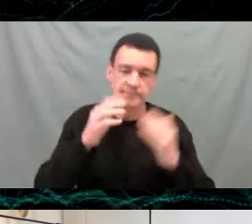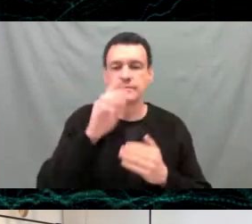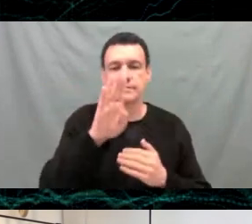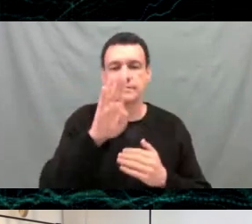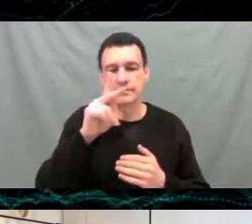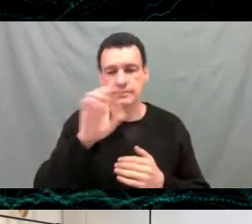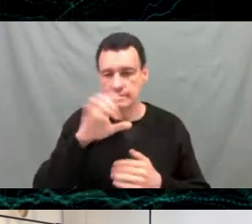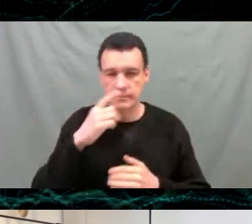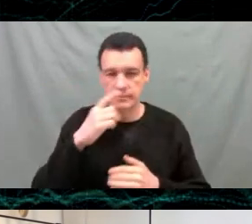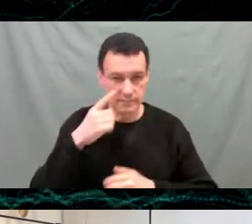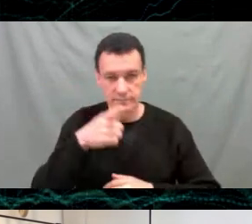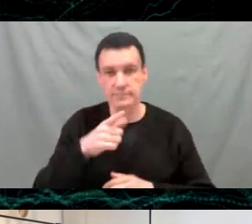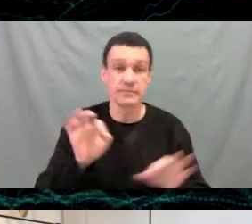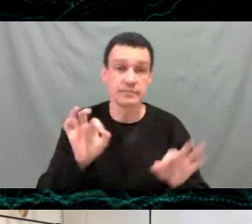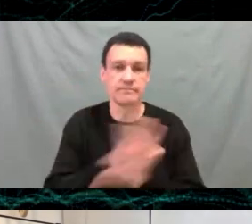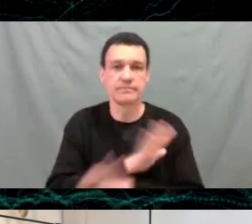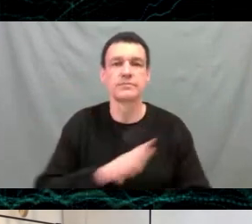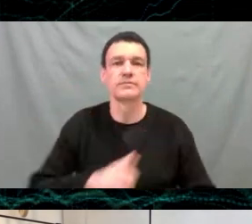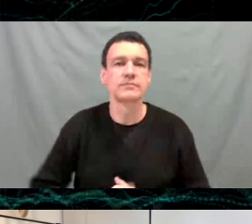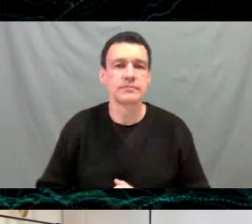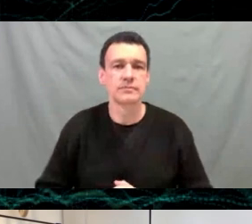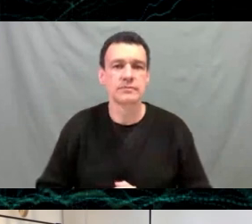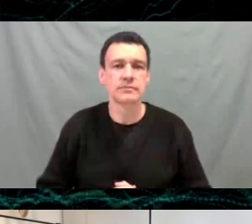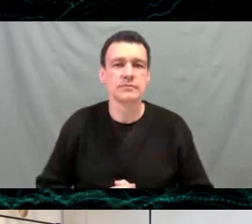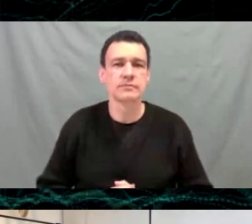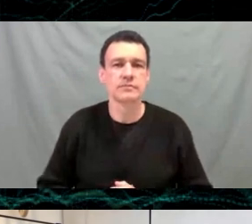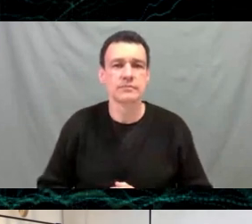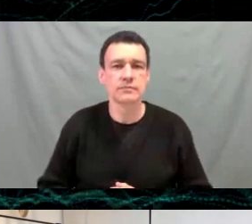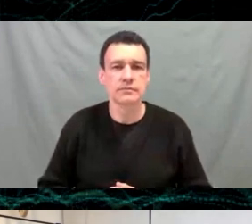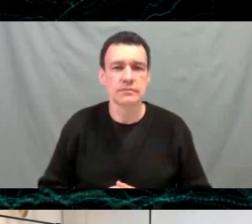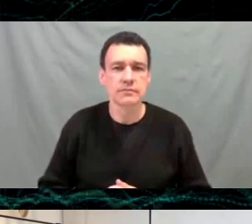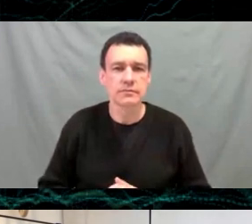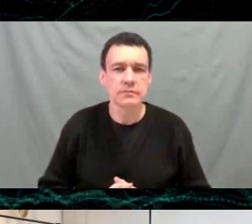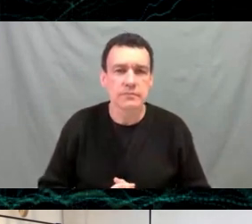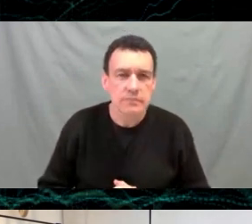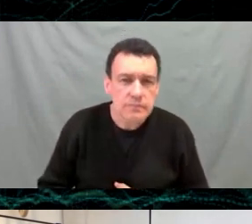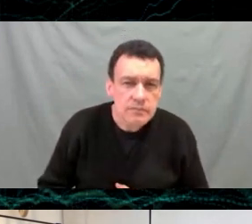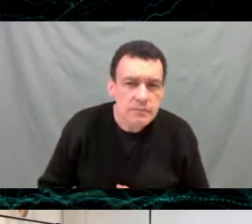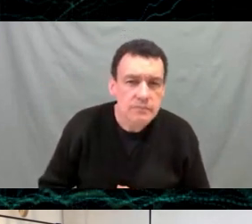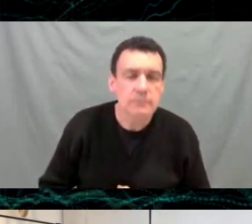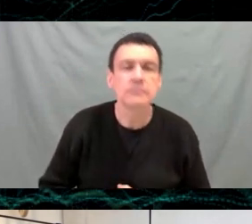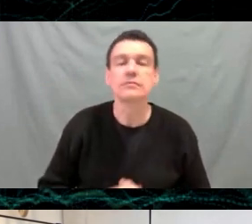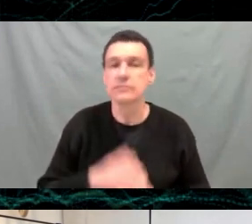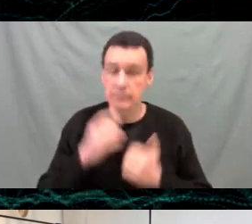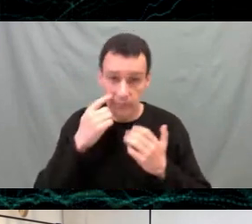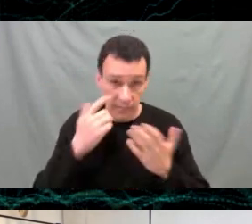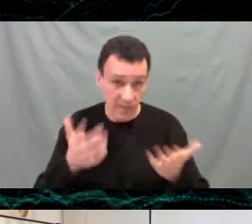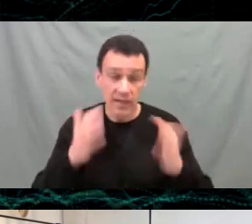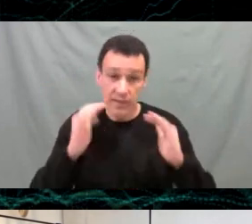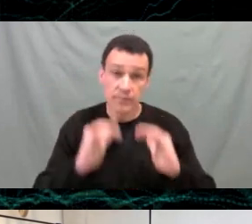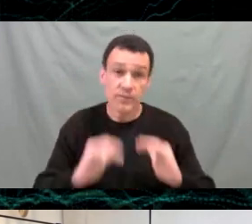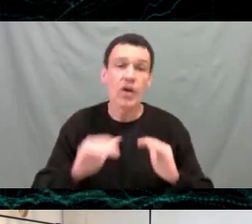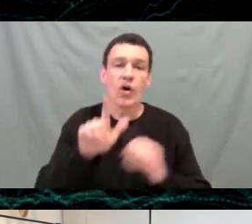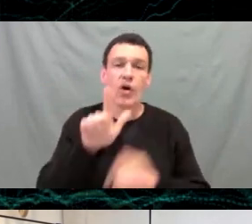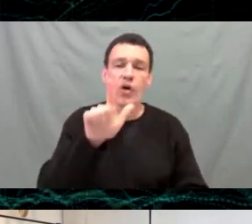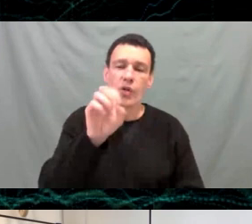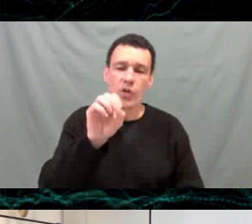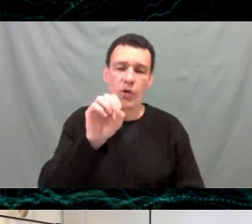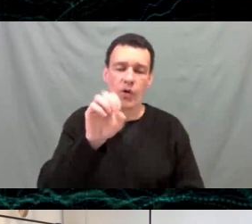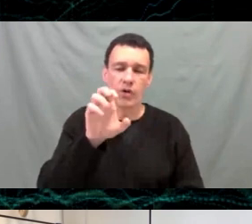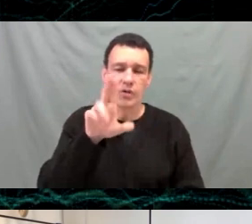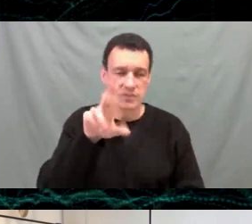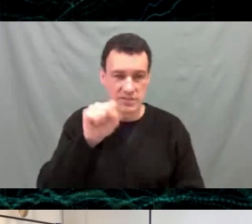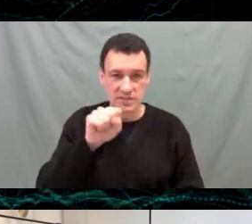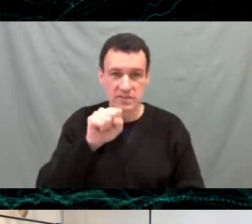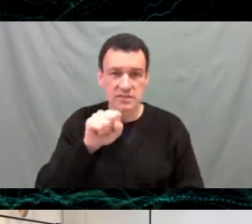Então, legal, a gente viu aqui o include, aí a gente tem aqui o locals. O locals é igualzinho o Terraform, é um jeito também de você